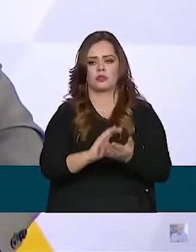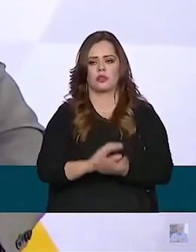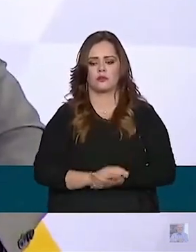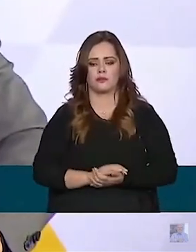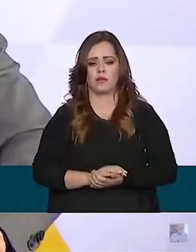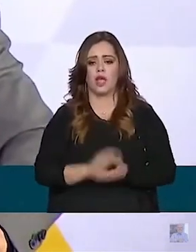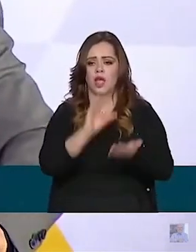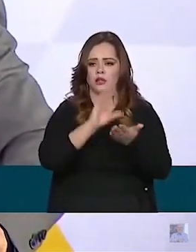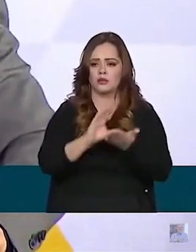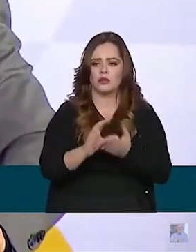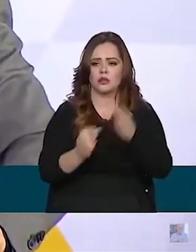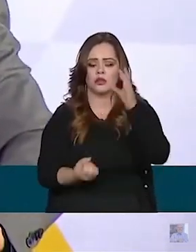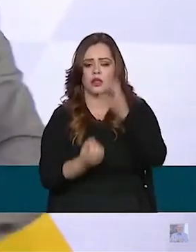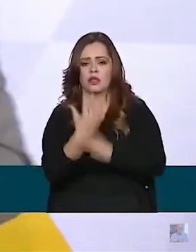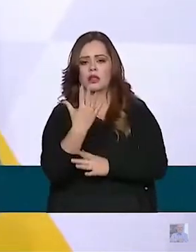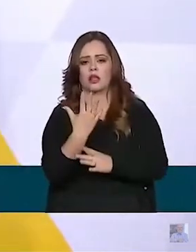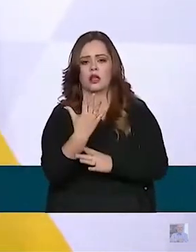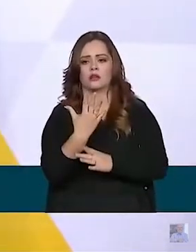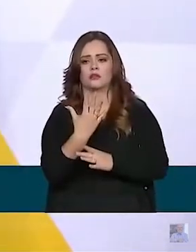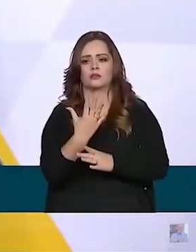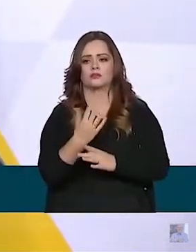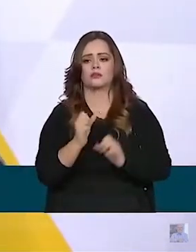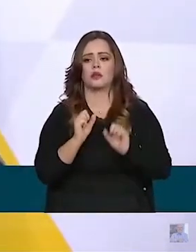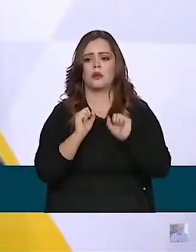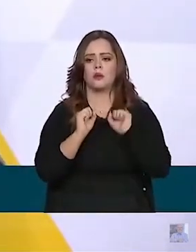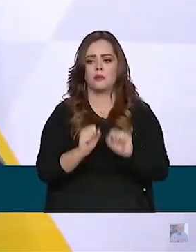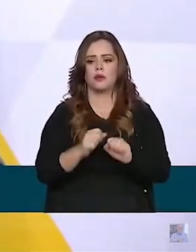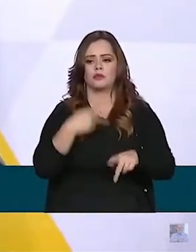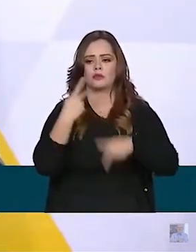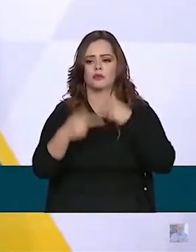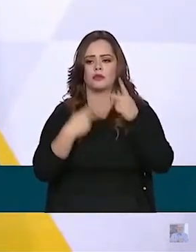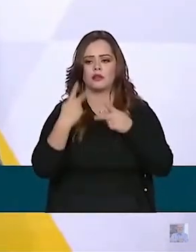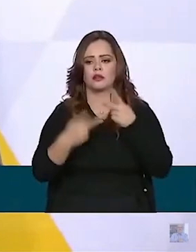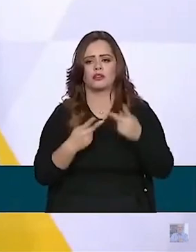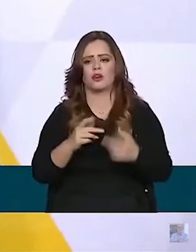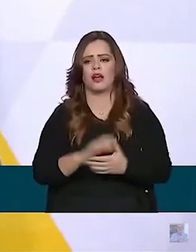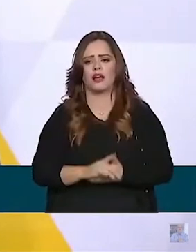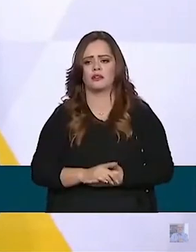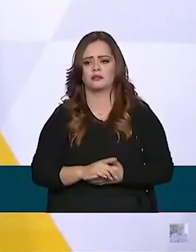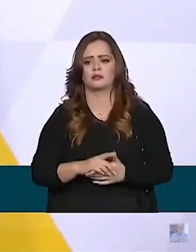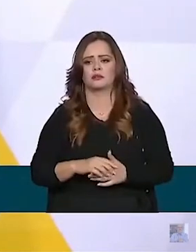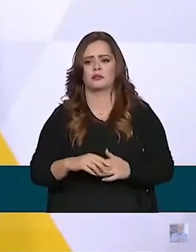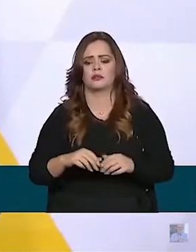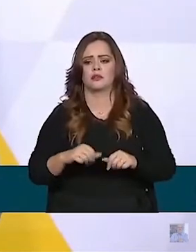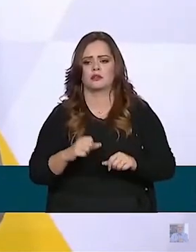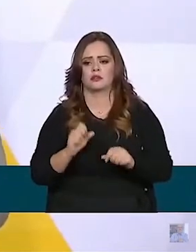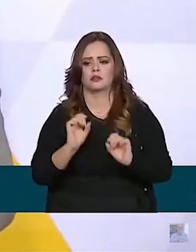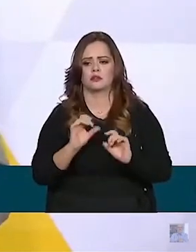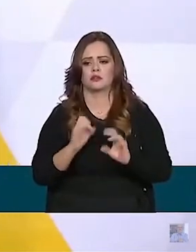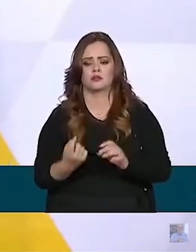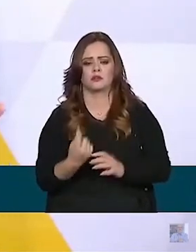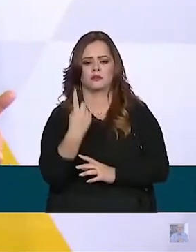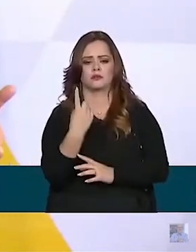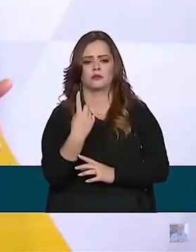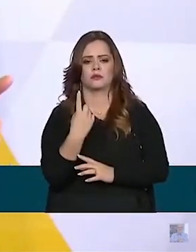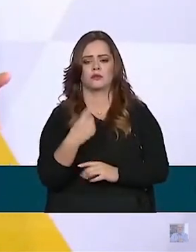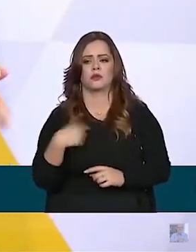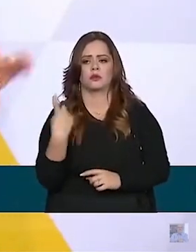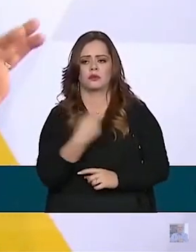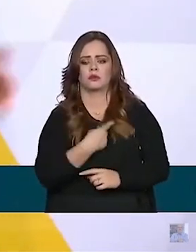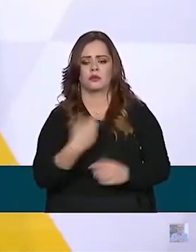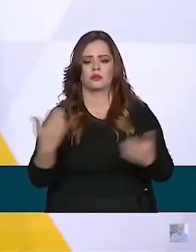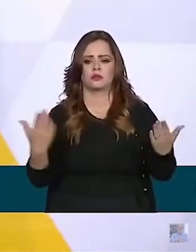esse conselho está criado, e eu só posso dizer para vocês, eu sou apenas um. Nós